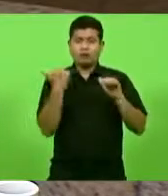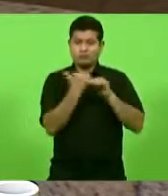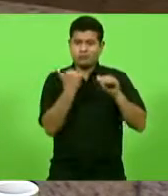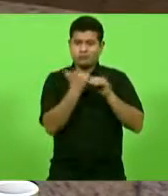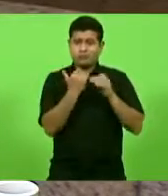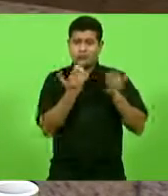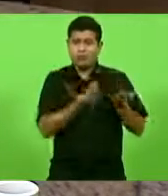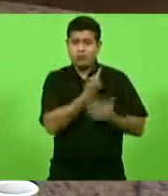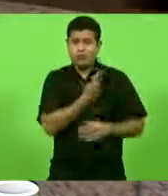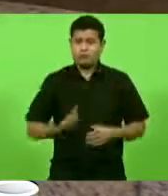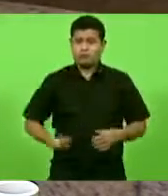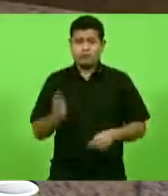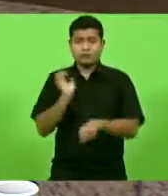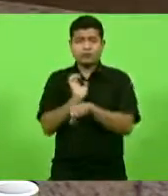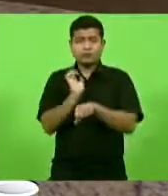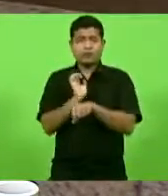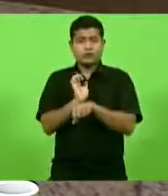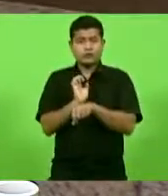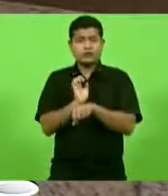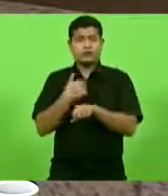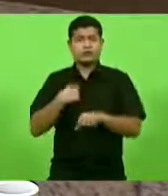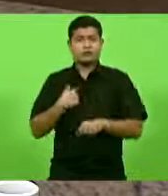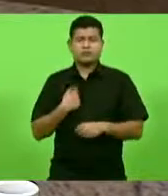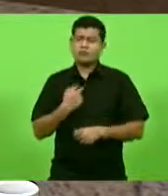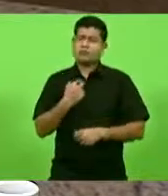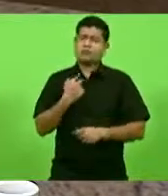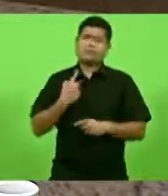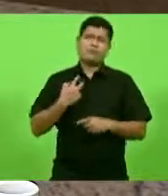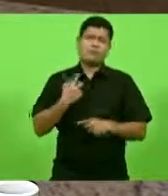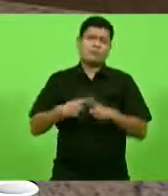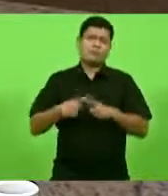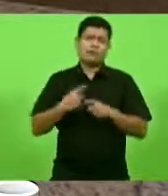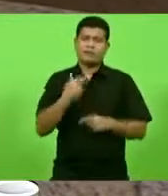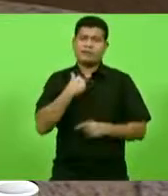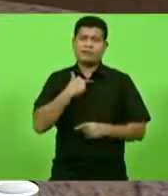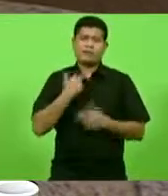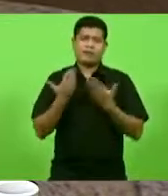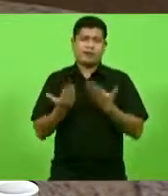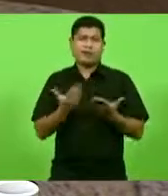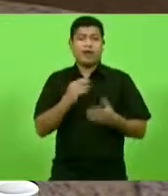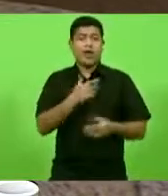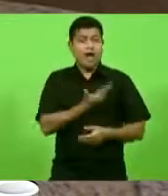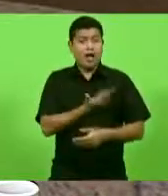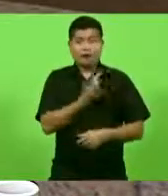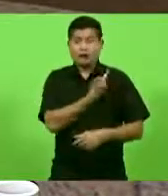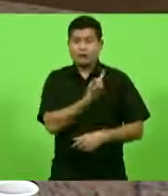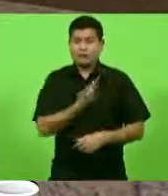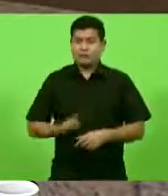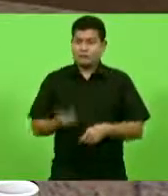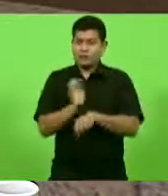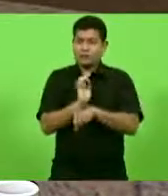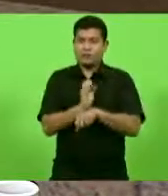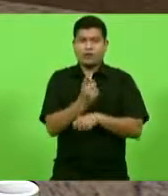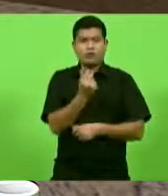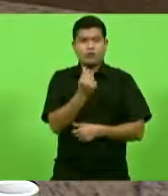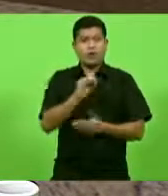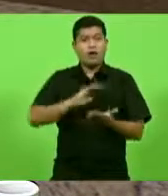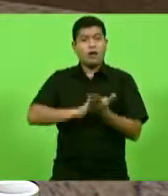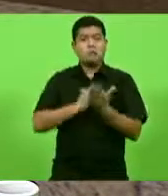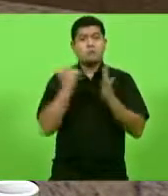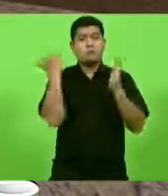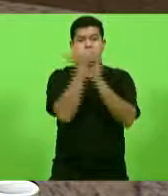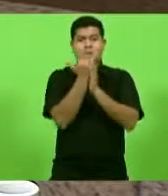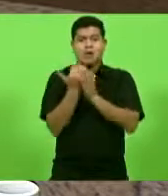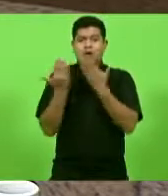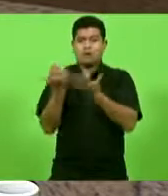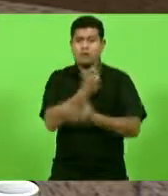Porque é inadmissível uma obra que é federal, o Estado coloca o dobro no ano do que a União. Então,